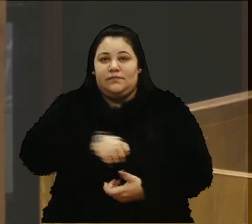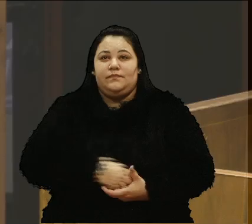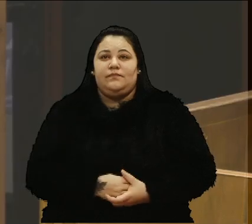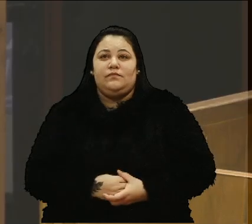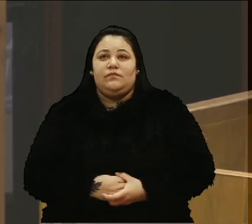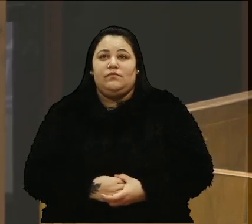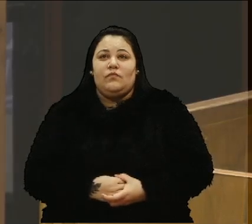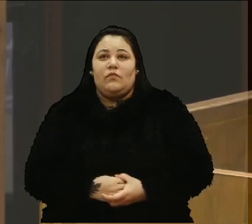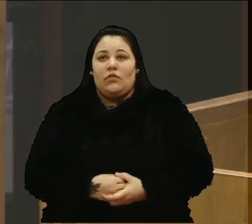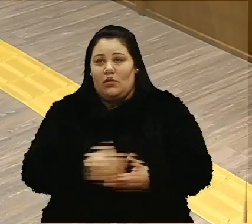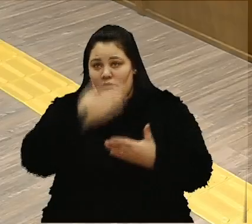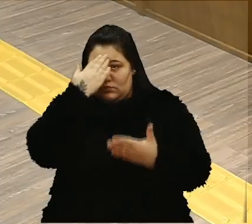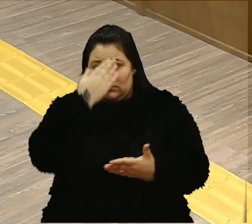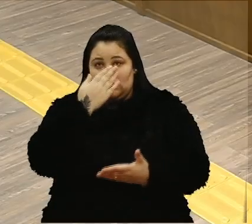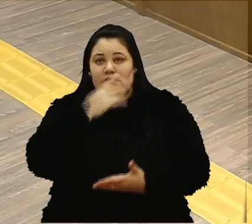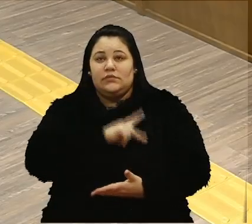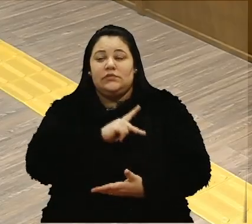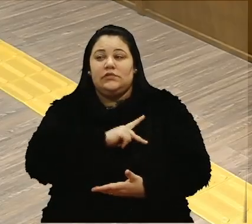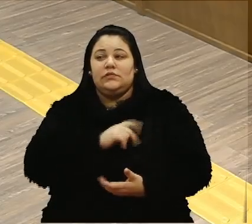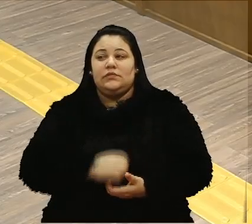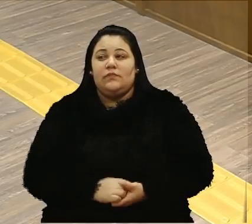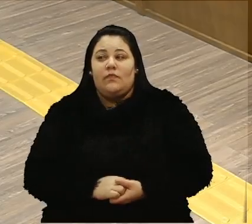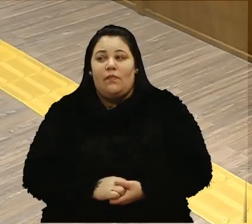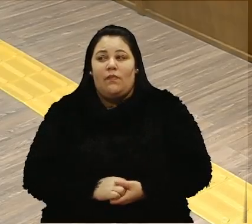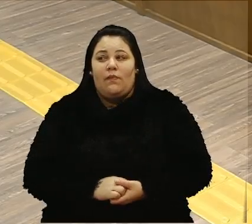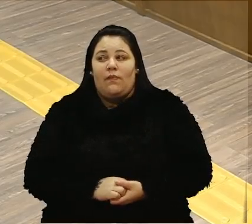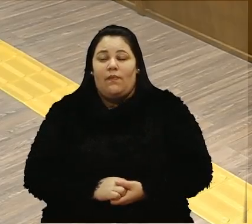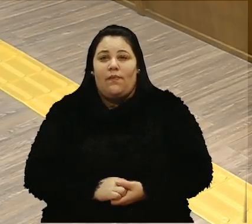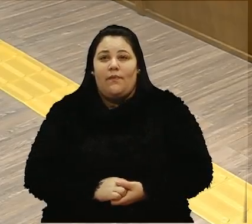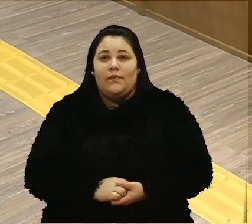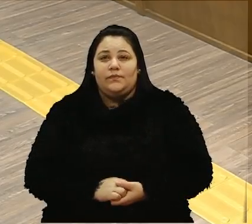a essa moção. Obrigado, presidente. Obrigado, vereador Bortola. Com a palavra, a vereadora Andressa Marques, da tribuna.